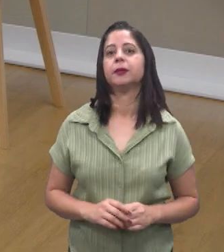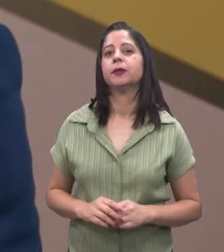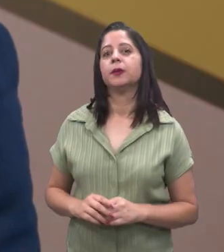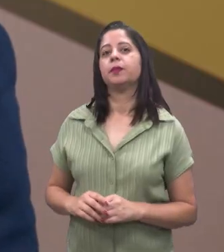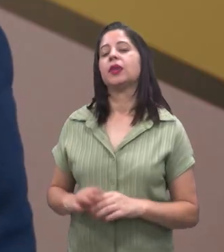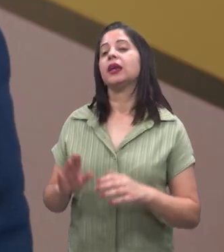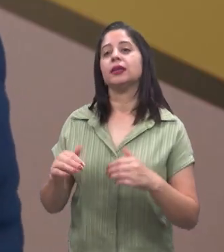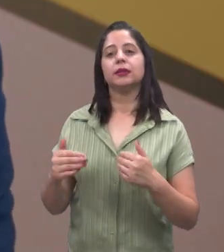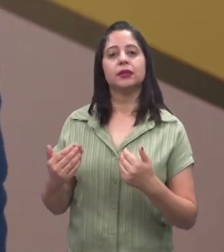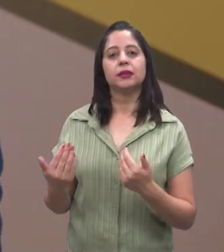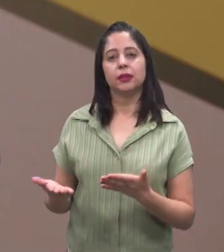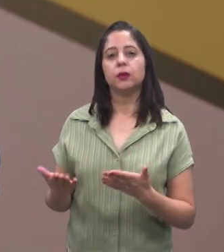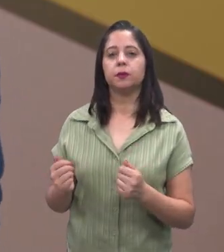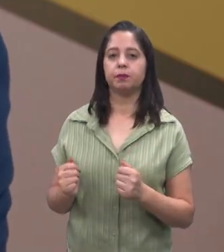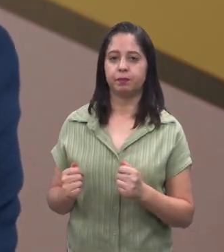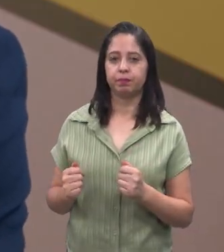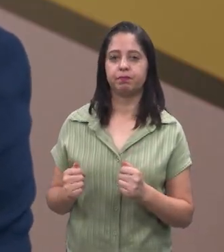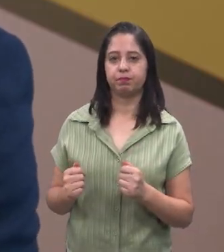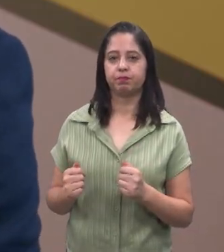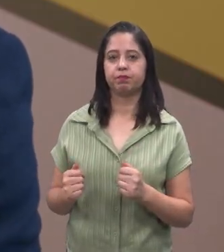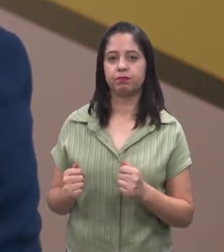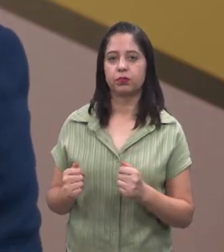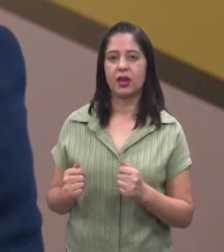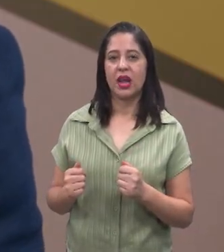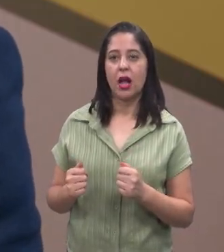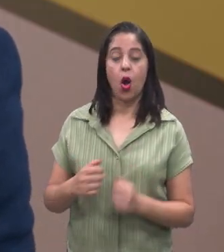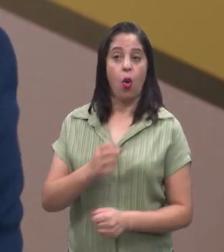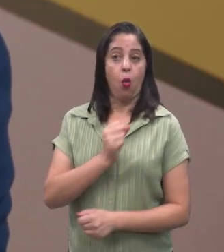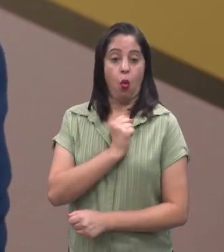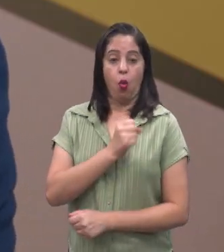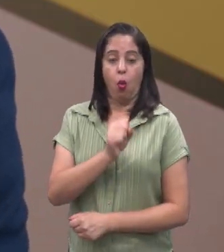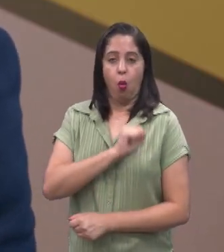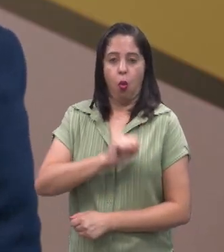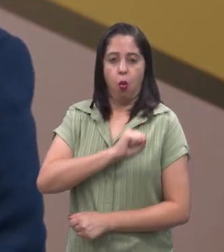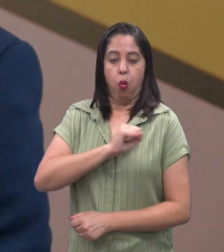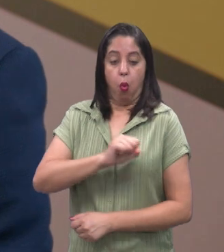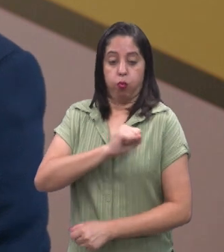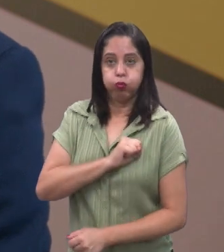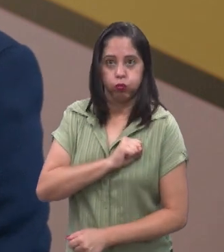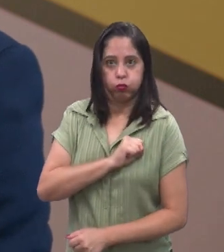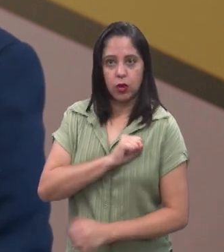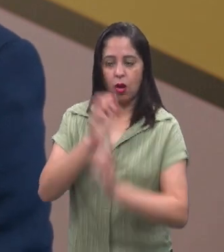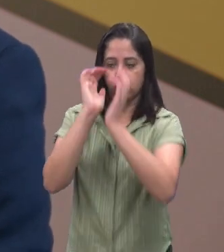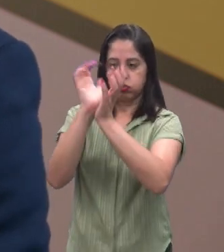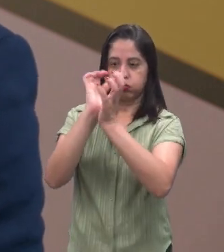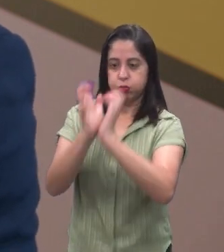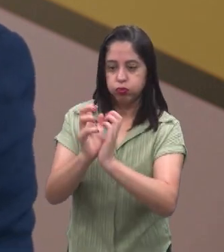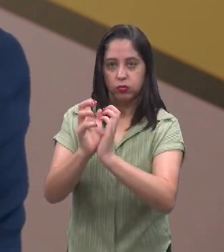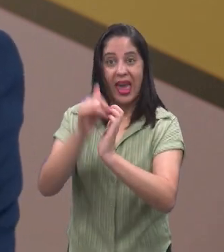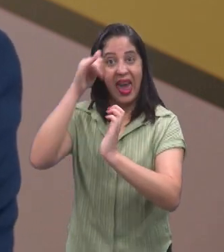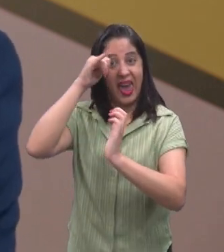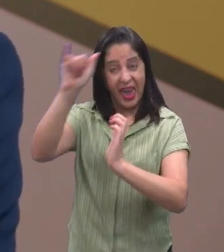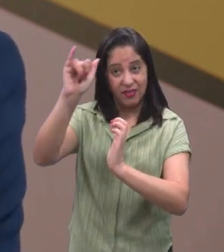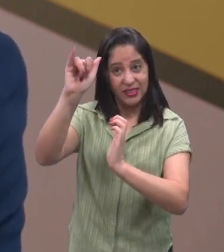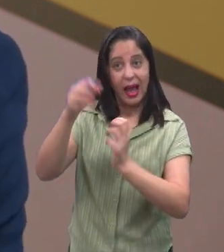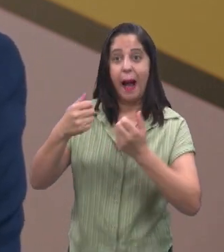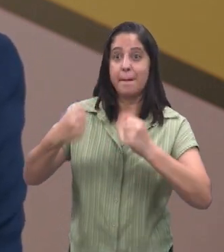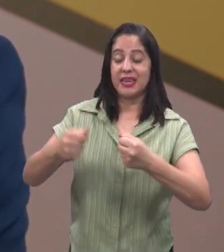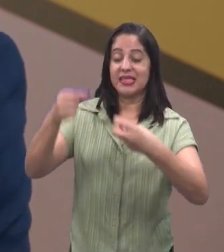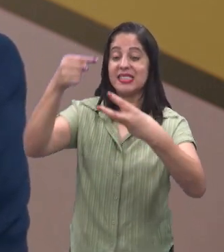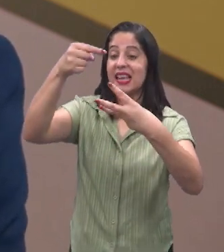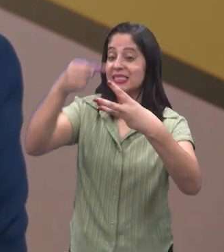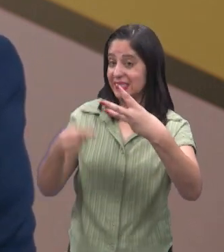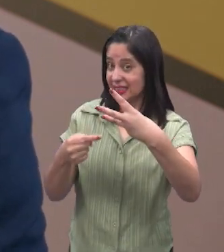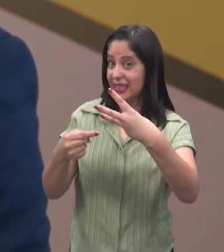outra. Sim. Eu costumo dizer que para a gente conseguir evitar um infarto prevenível ou um derrame prevenível, 3 aspectos precisam ser levados